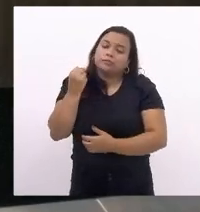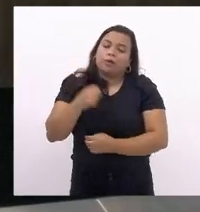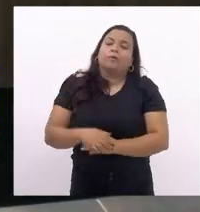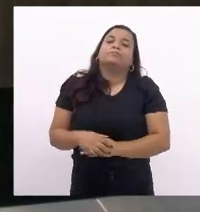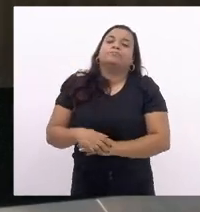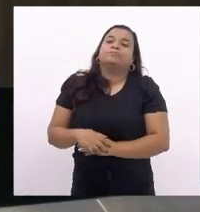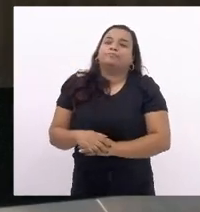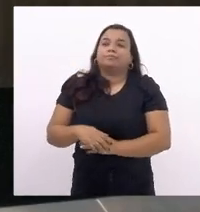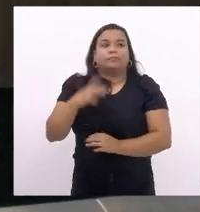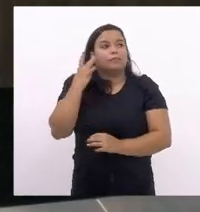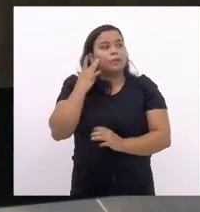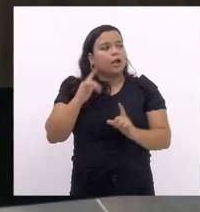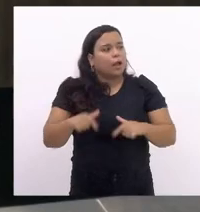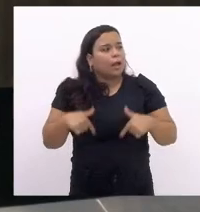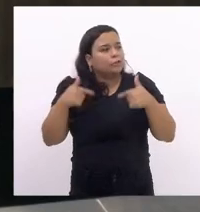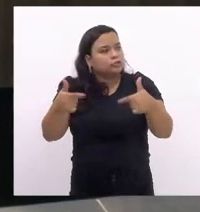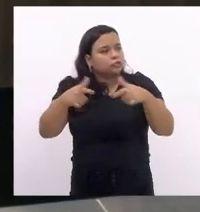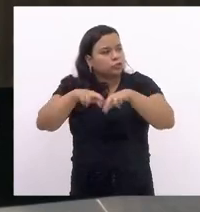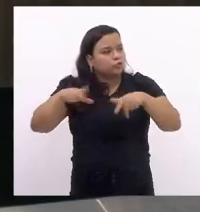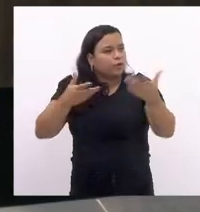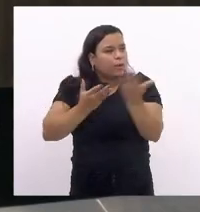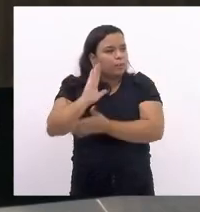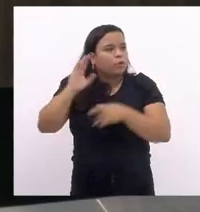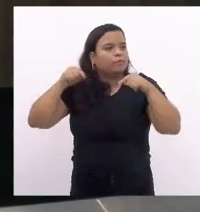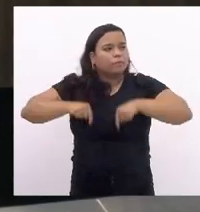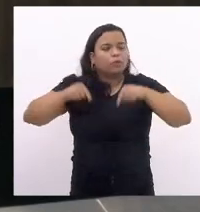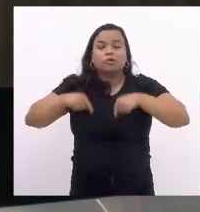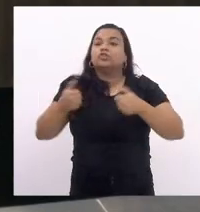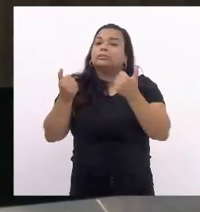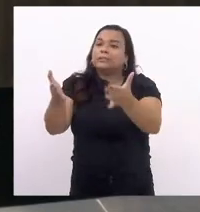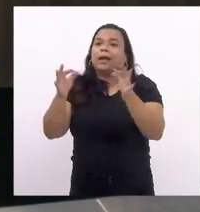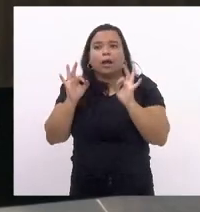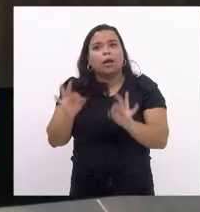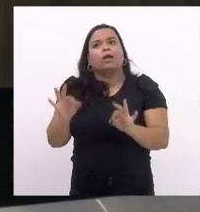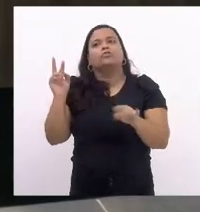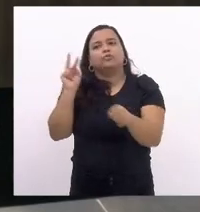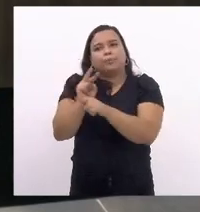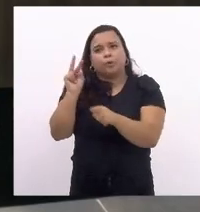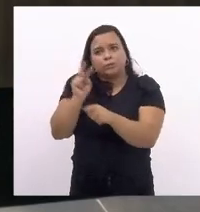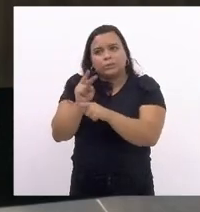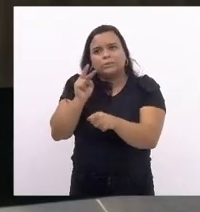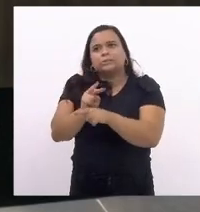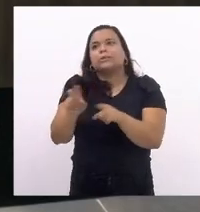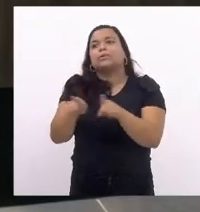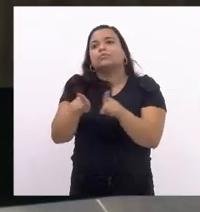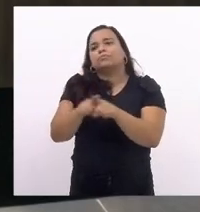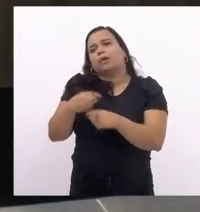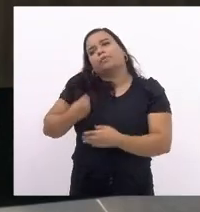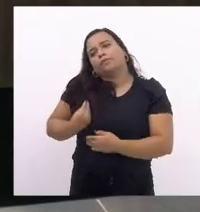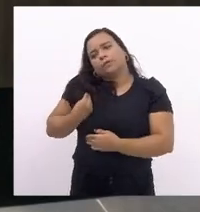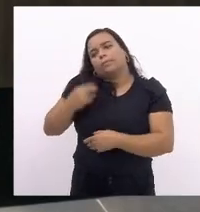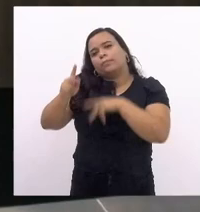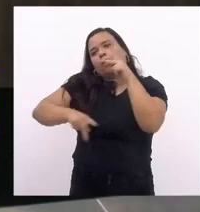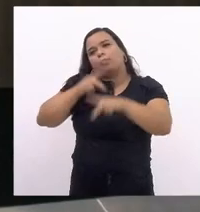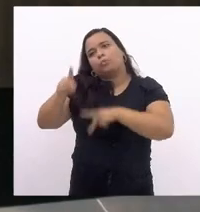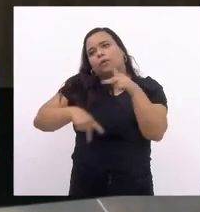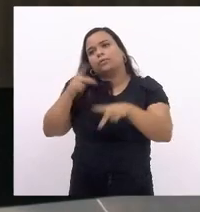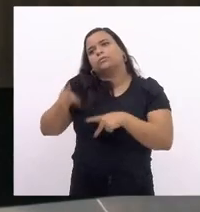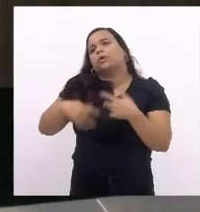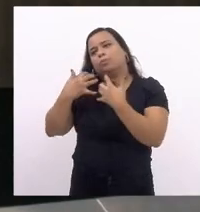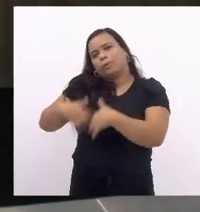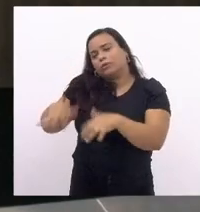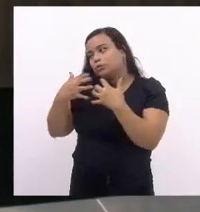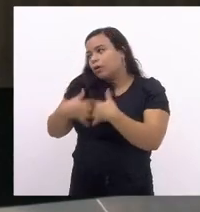medidas aprovadas hoje vão garantir a proteção e a subsistência da população de